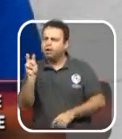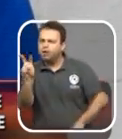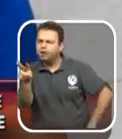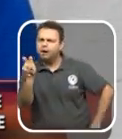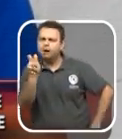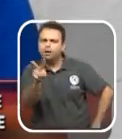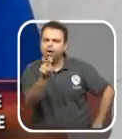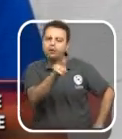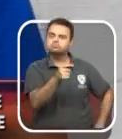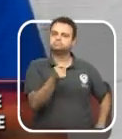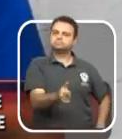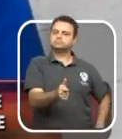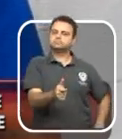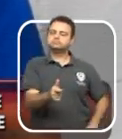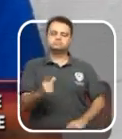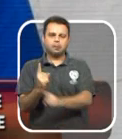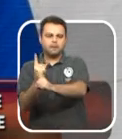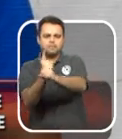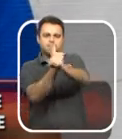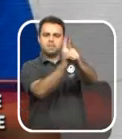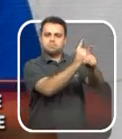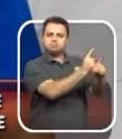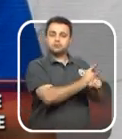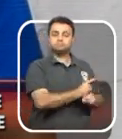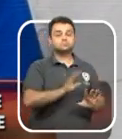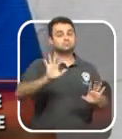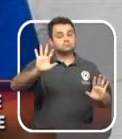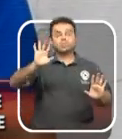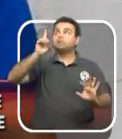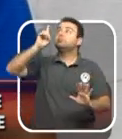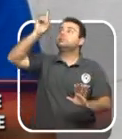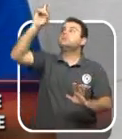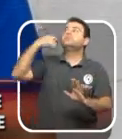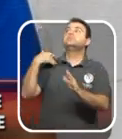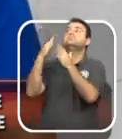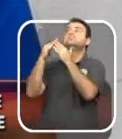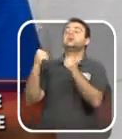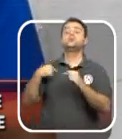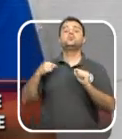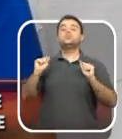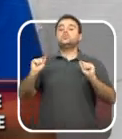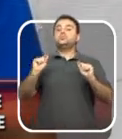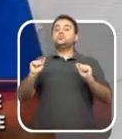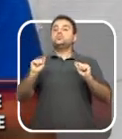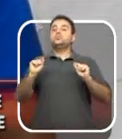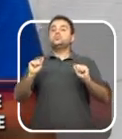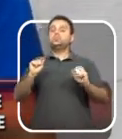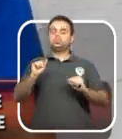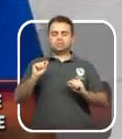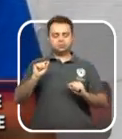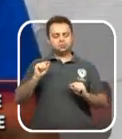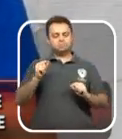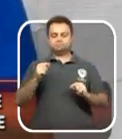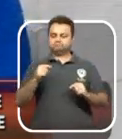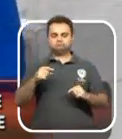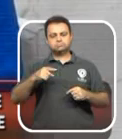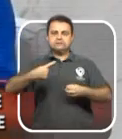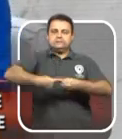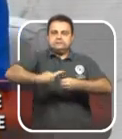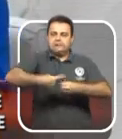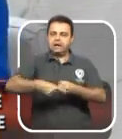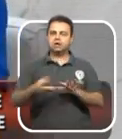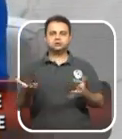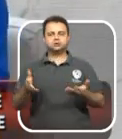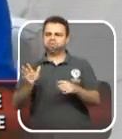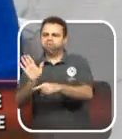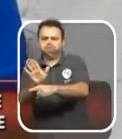vai se tornando um profundo conhecedor da cidade, dos problemas. Então, eu tenho comigo assim, eu peço a Deus que eu esteja